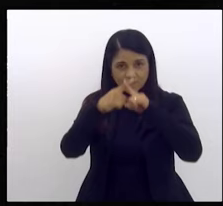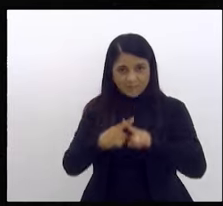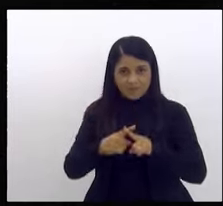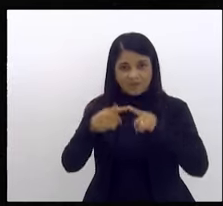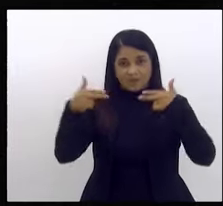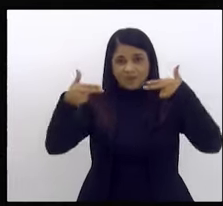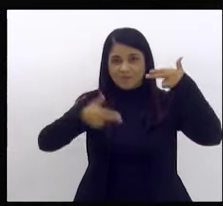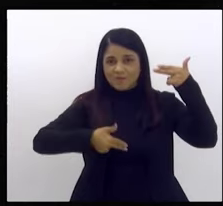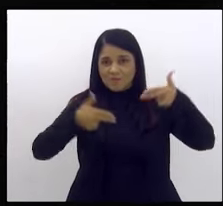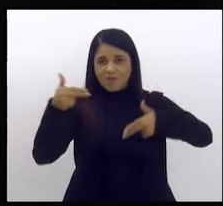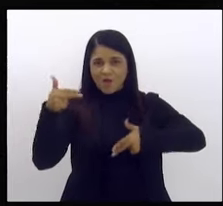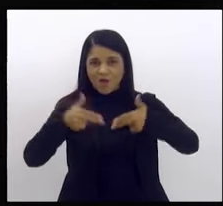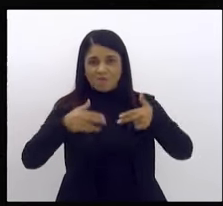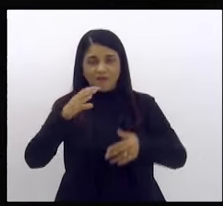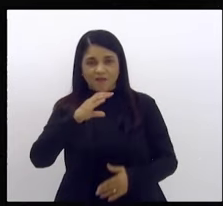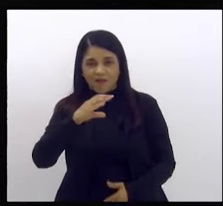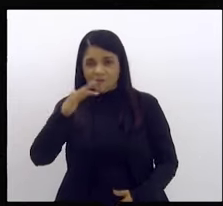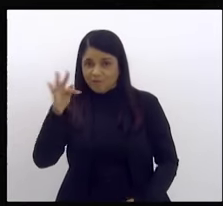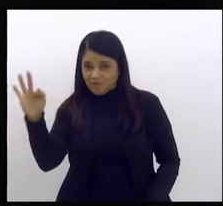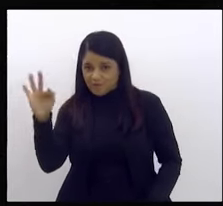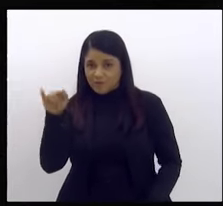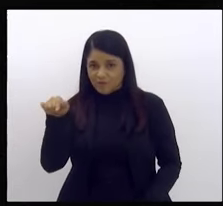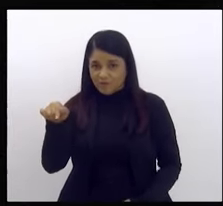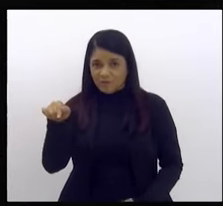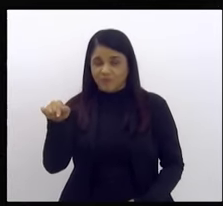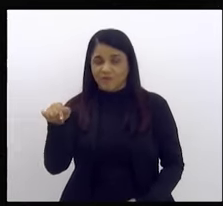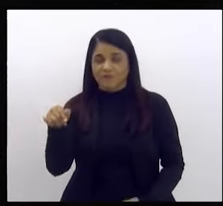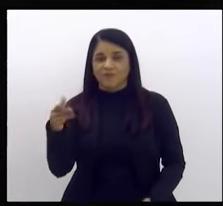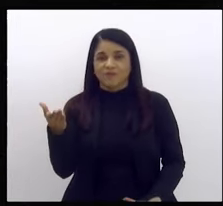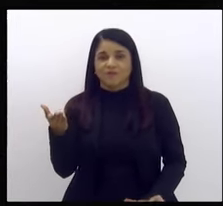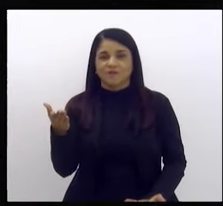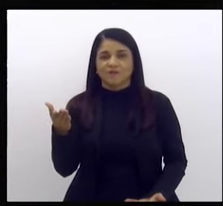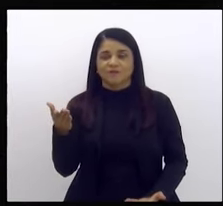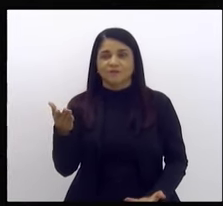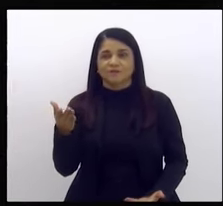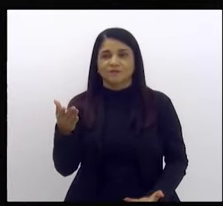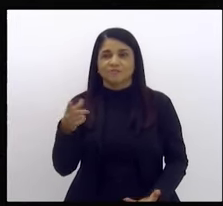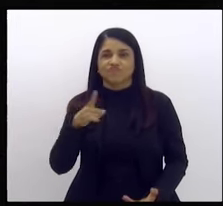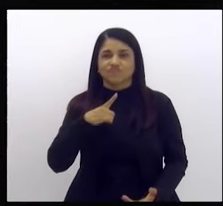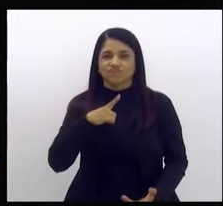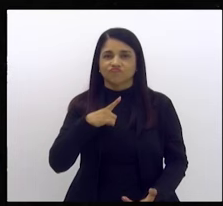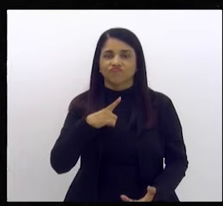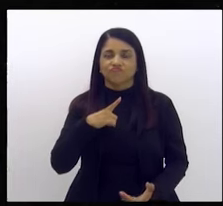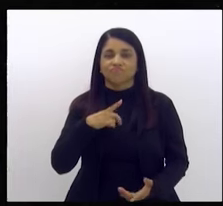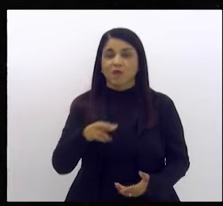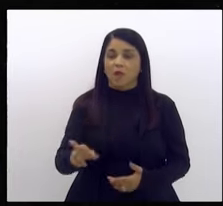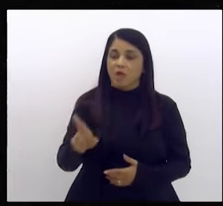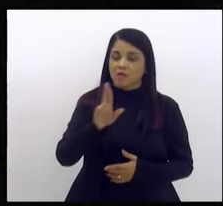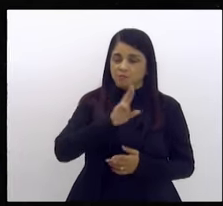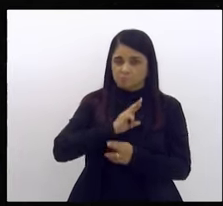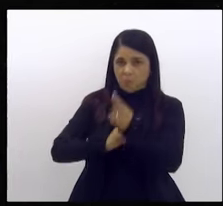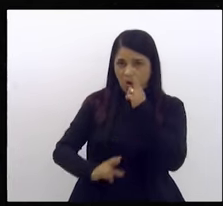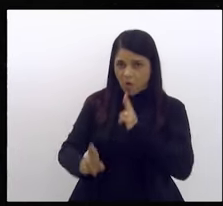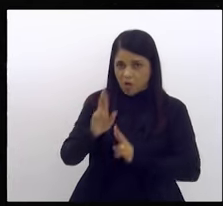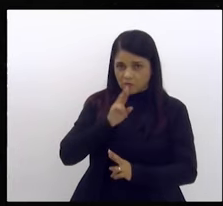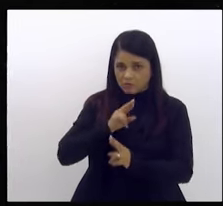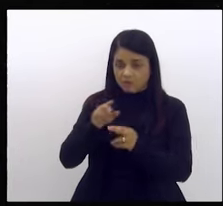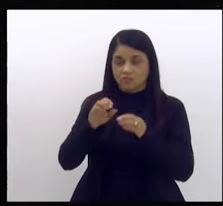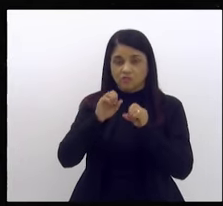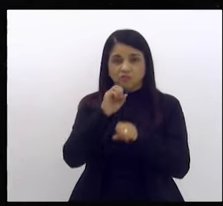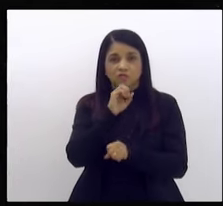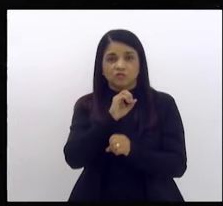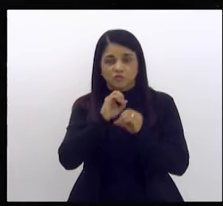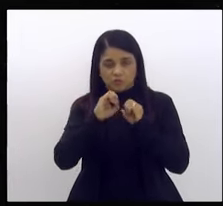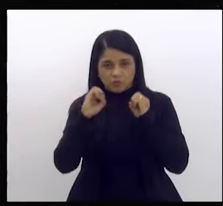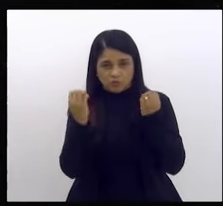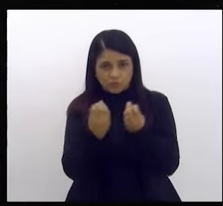exato momento, nesse CIEP. E o retorno que viemos obtendo dessas oficinas